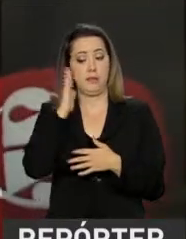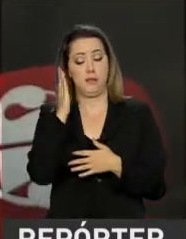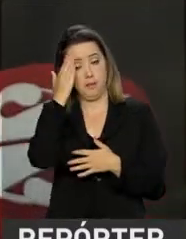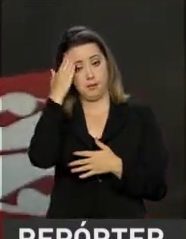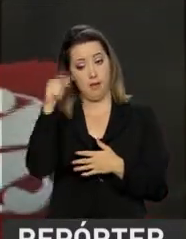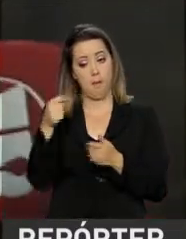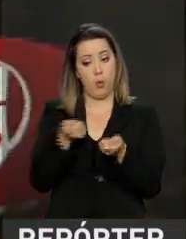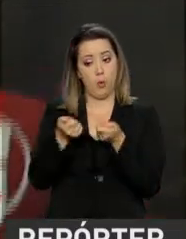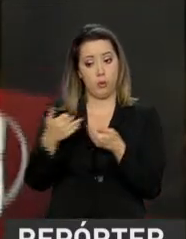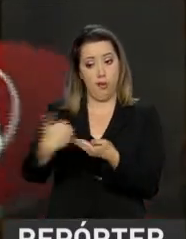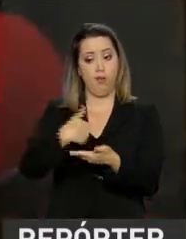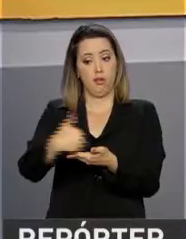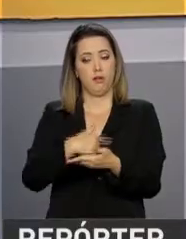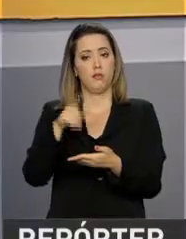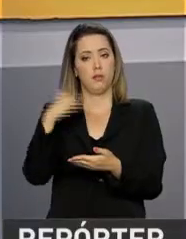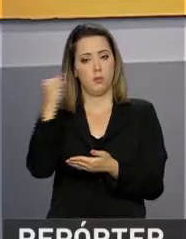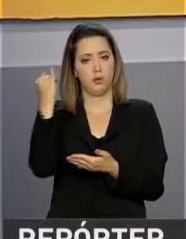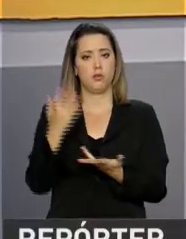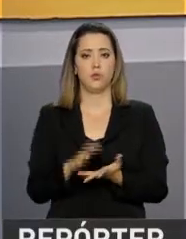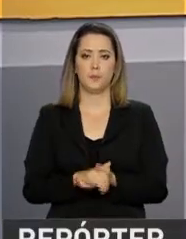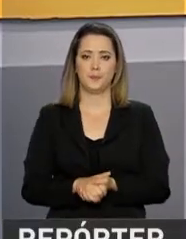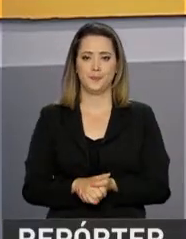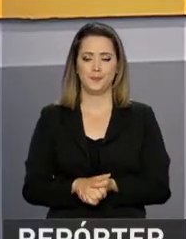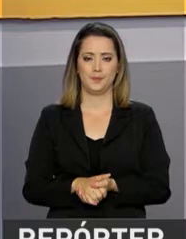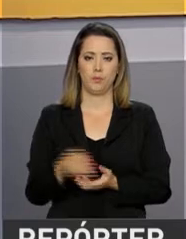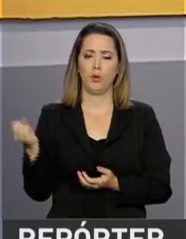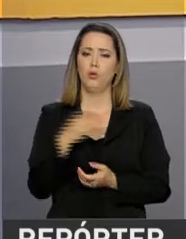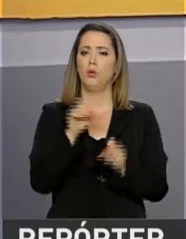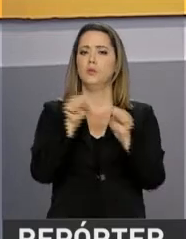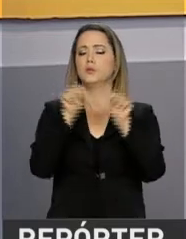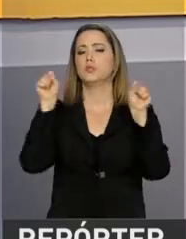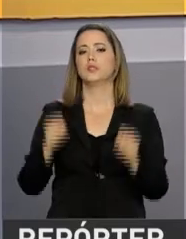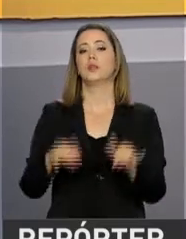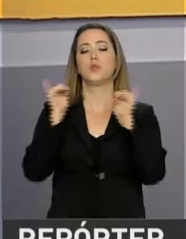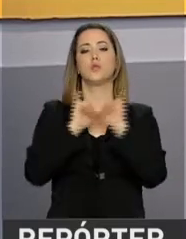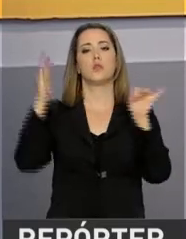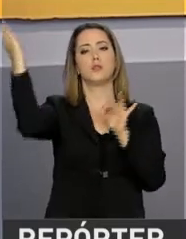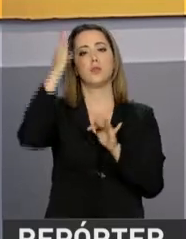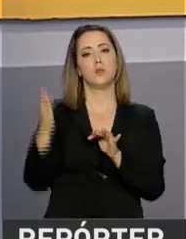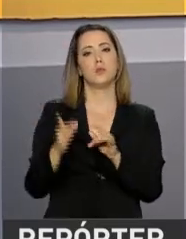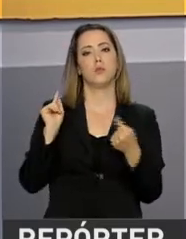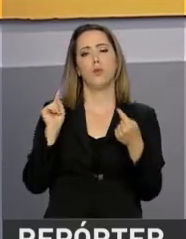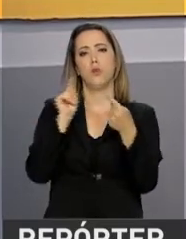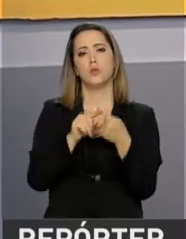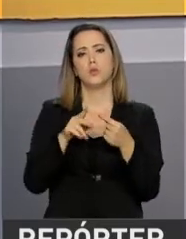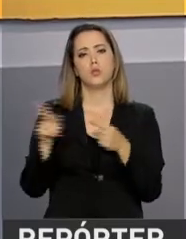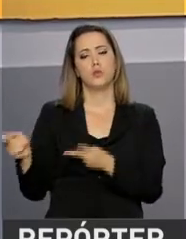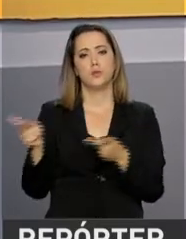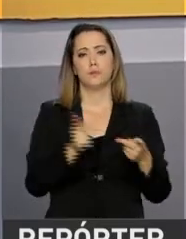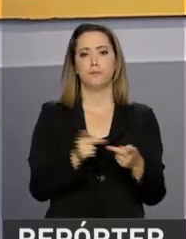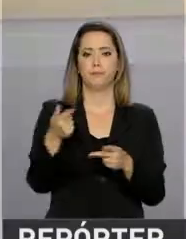é importante uma nova plataforma de divulgação do brasil com foco no visitante